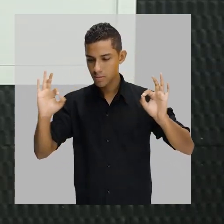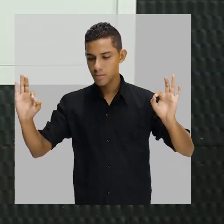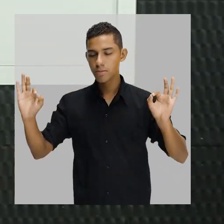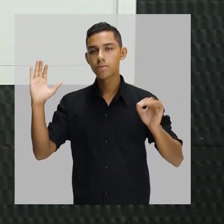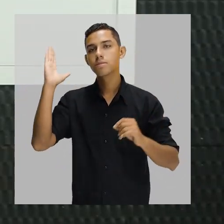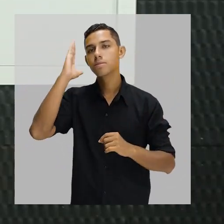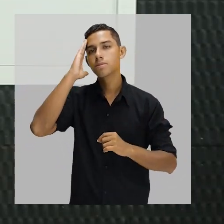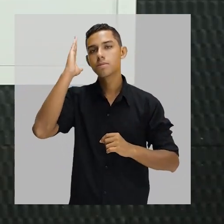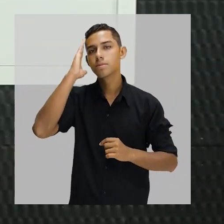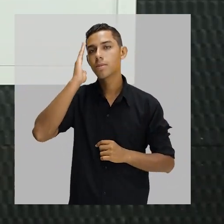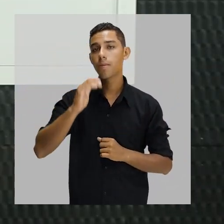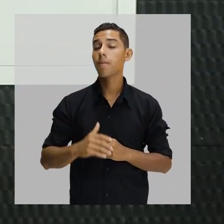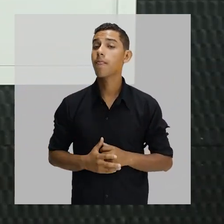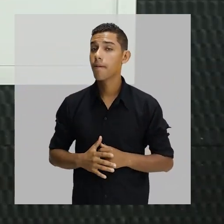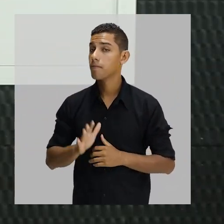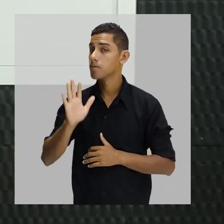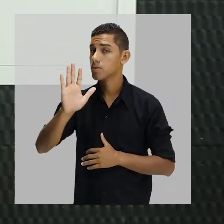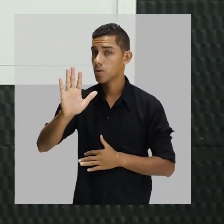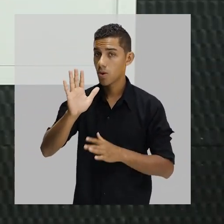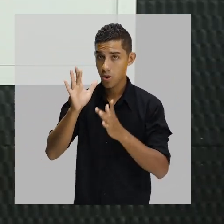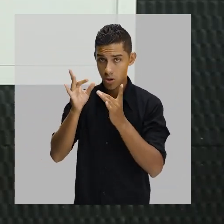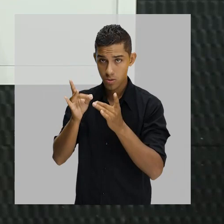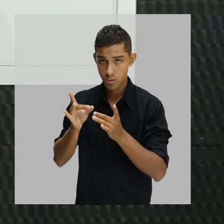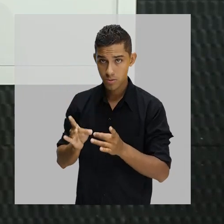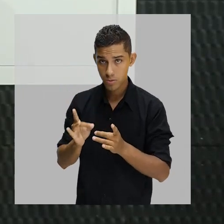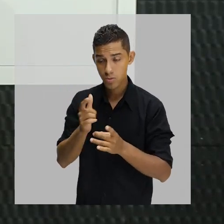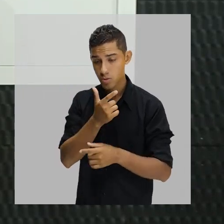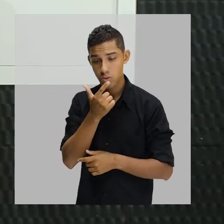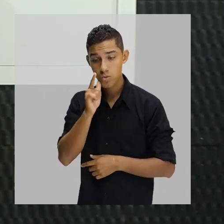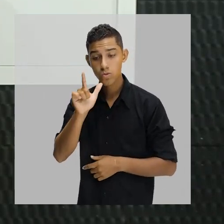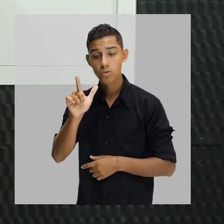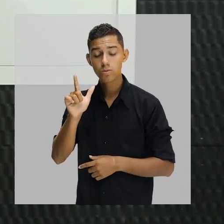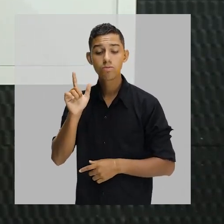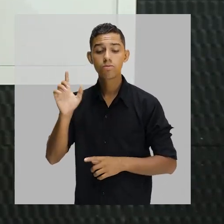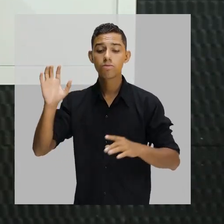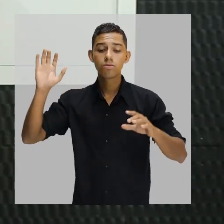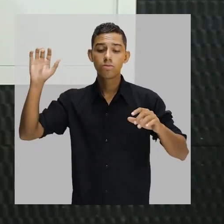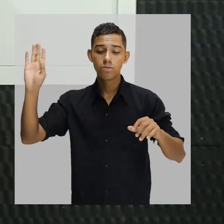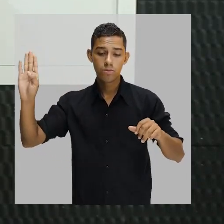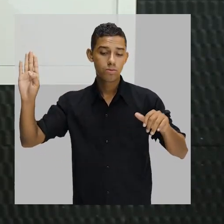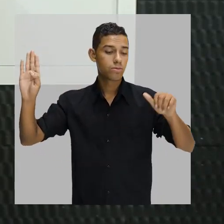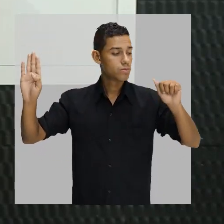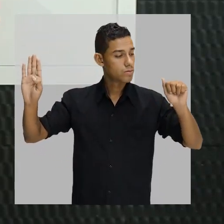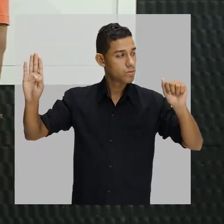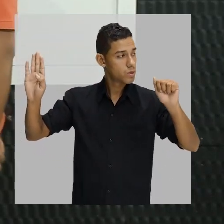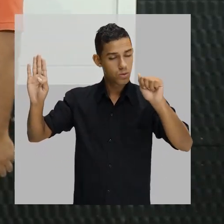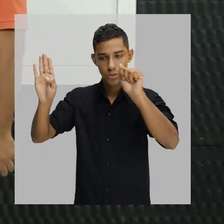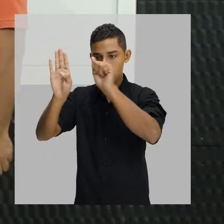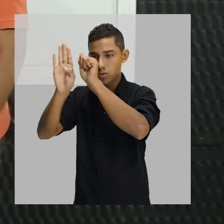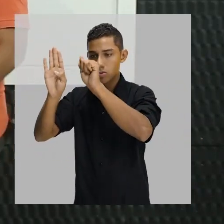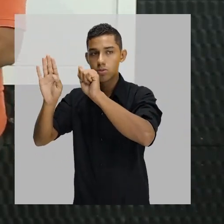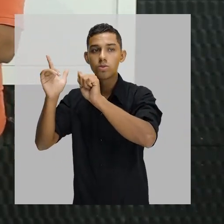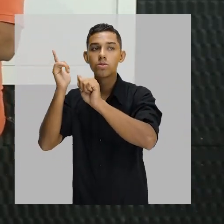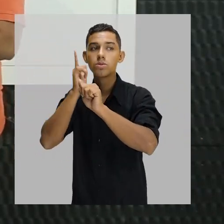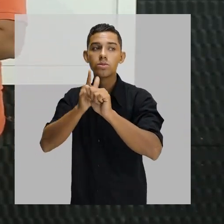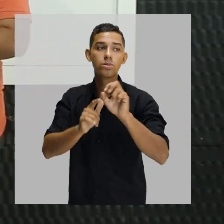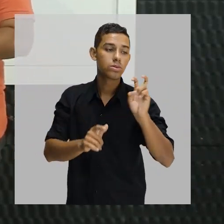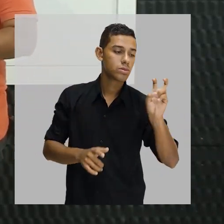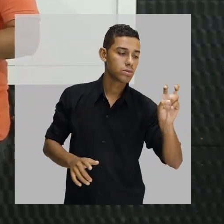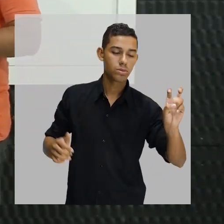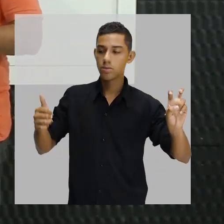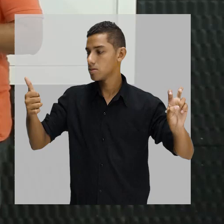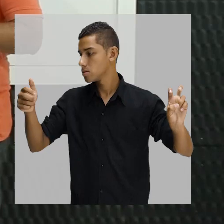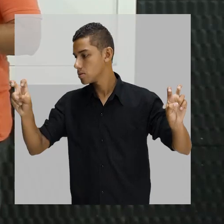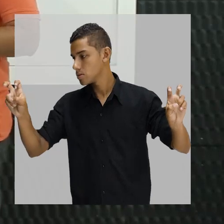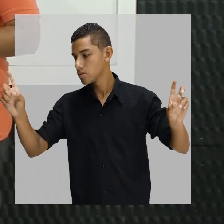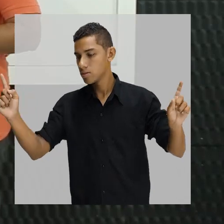ok? Um detalhe. Para que ocorra um encontro, o que, é que tem que acontecer com esses espaços, 5 e 15? Tem